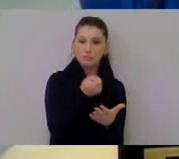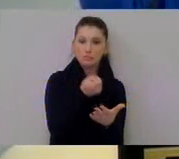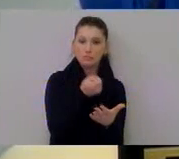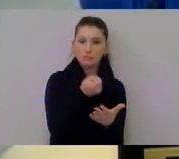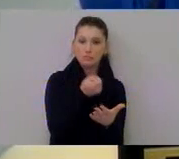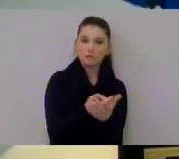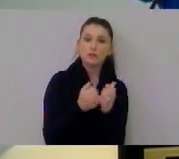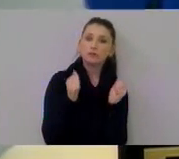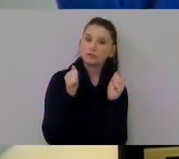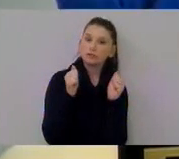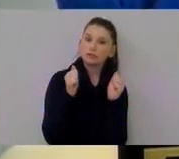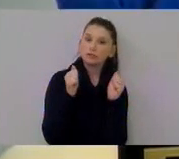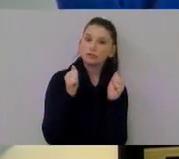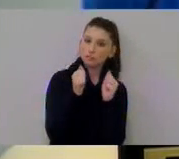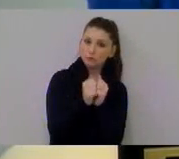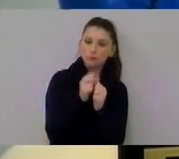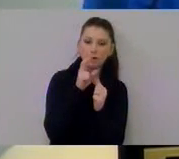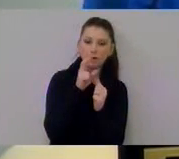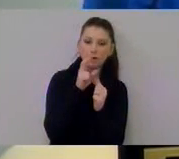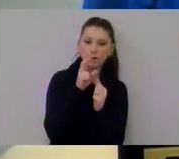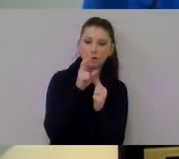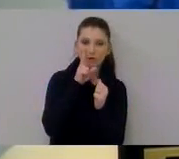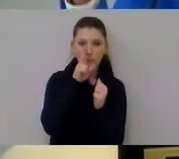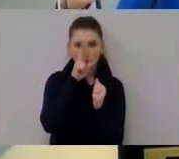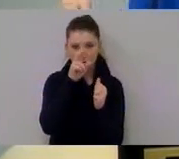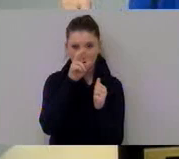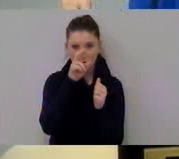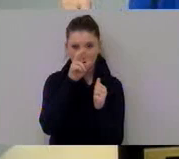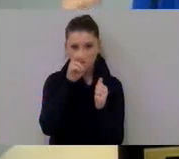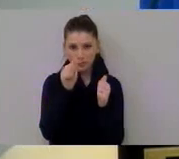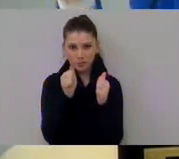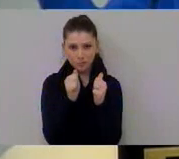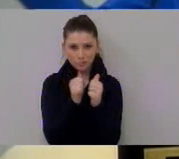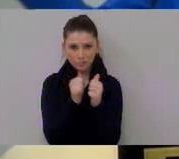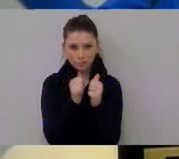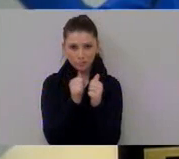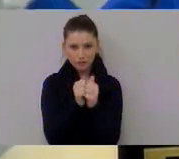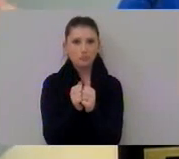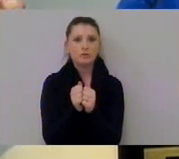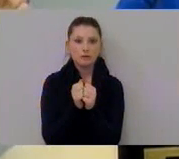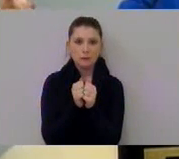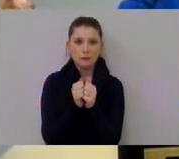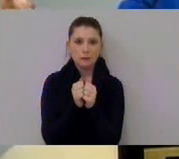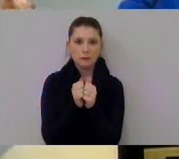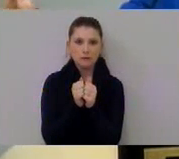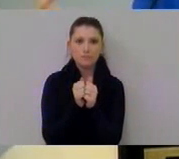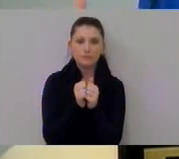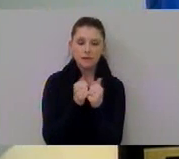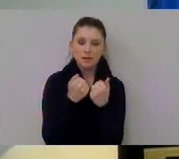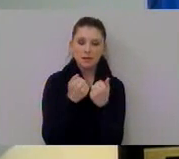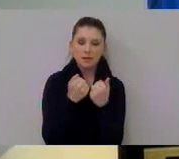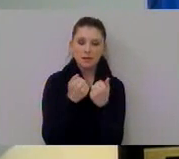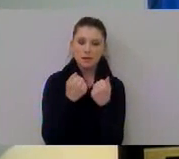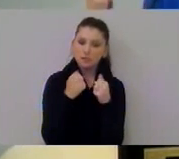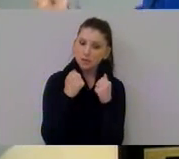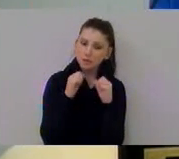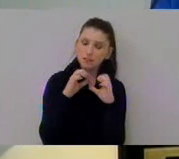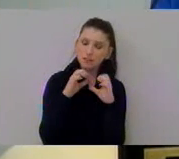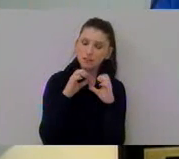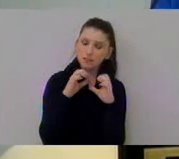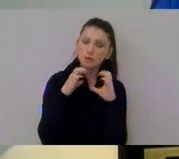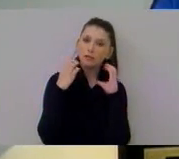união destes vereadores junto com a comunidade,